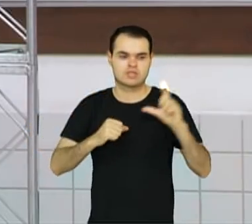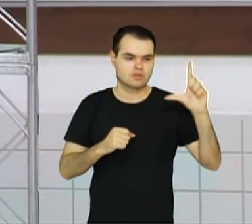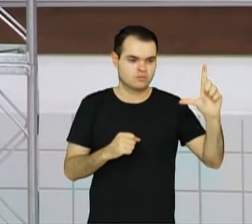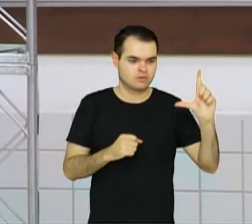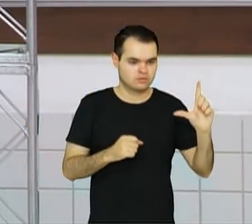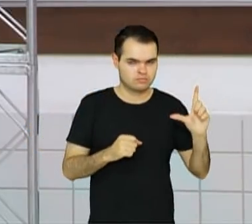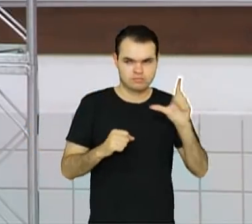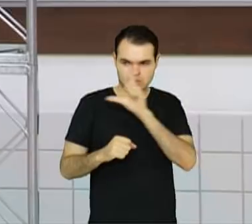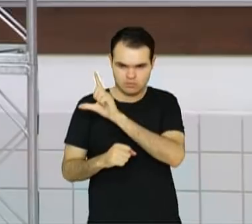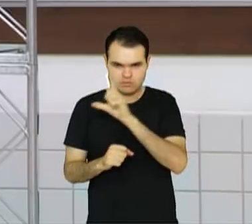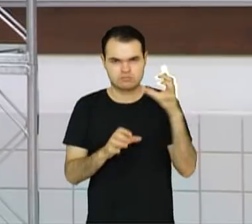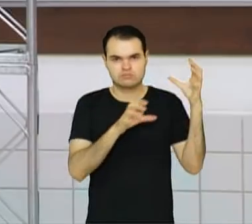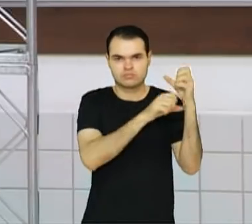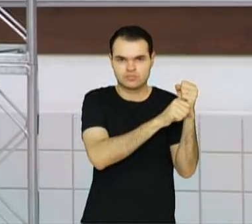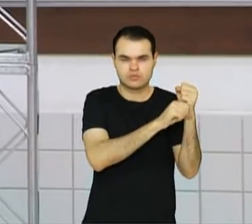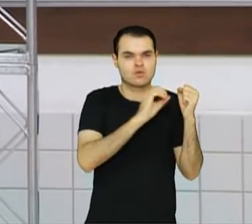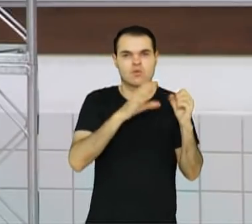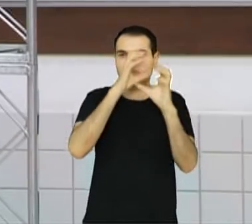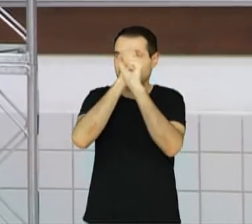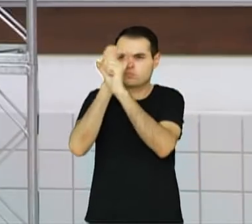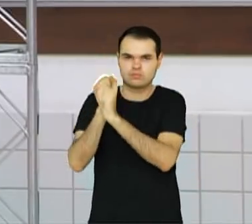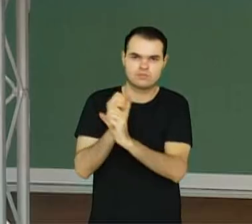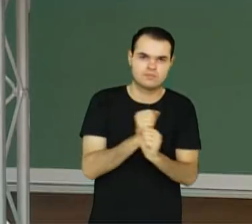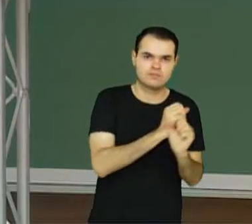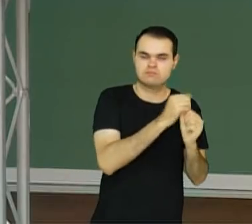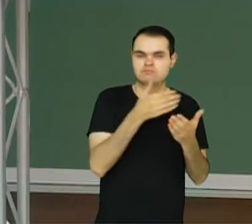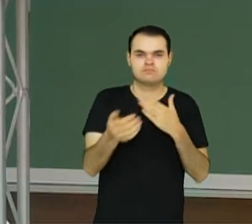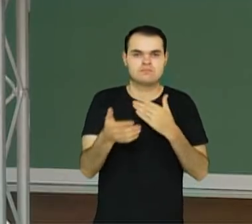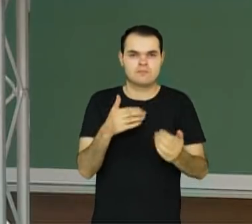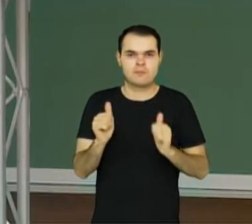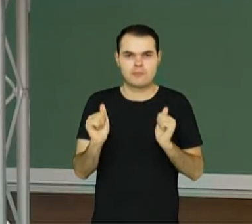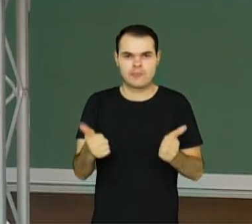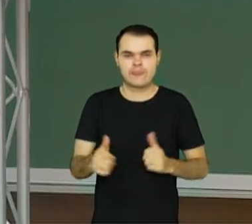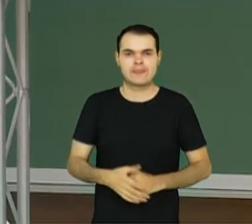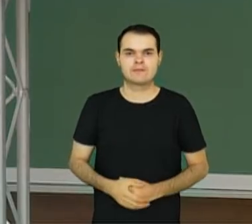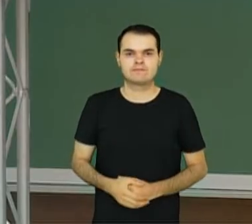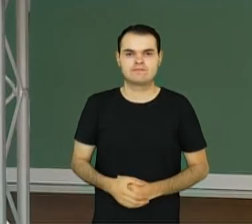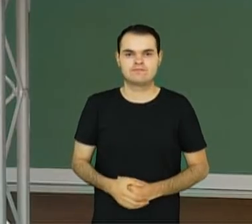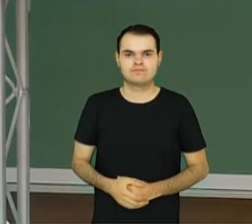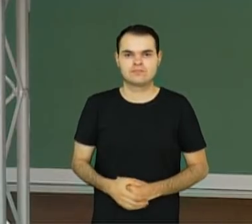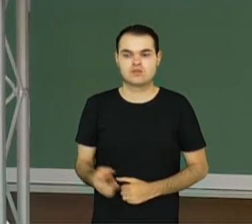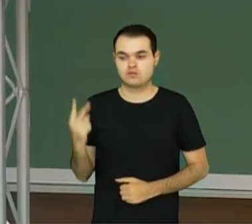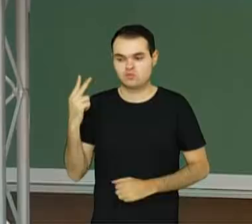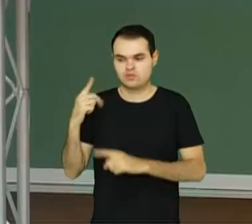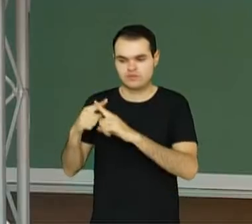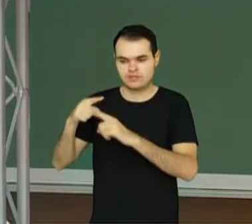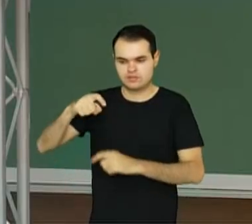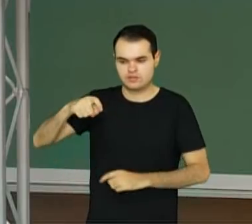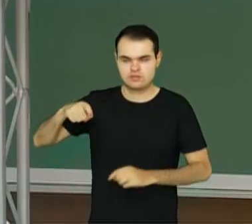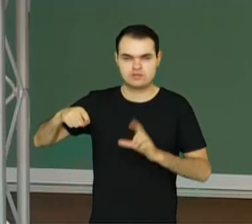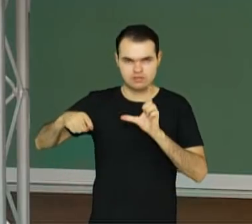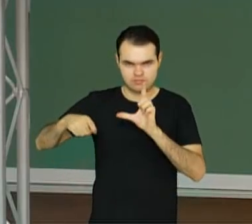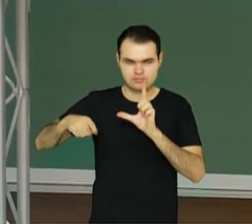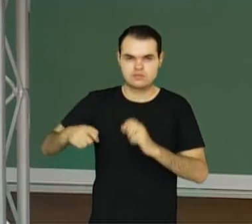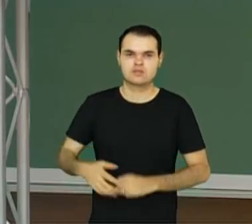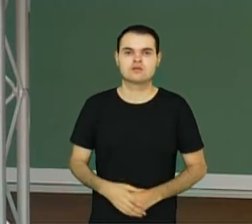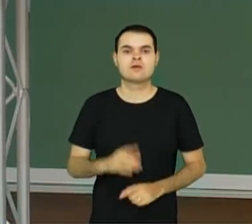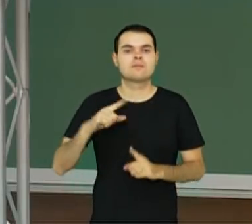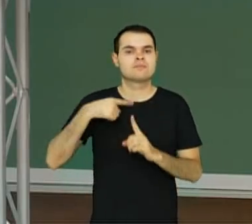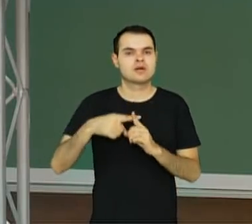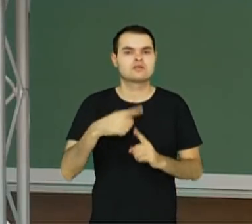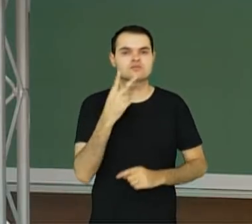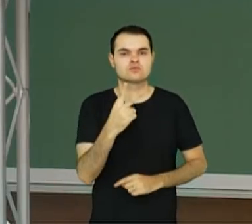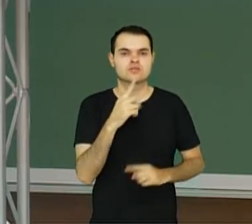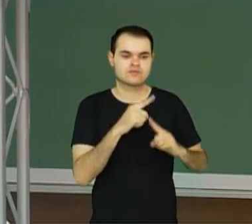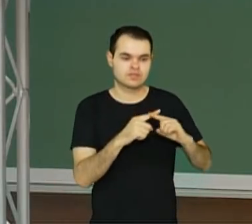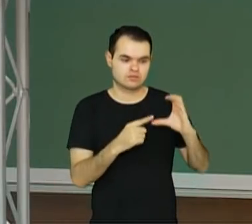uma vez. Ok? Então, olha só. Eu fiz assim. 2 vezes a largura, 2 vezes x, mais 2 vezes